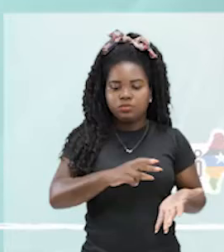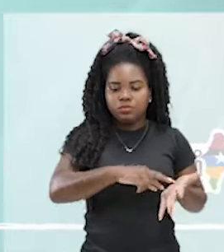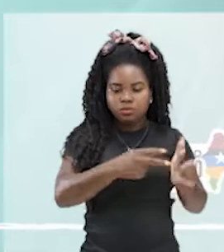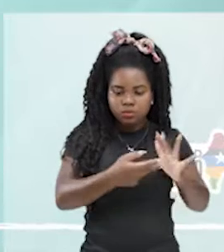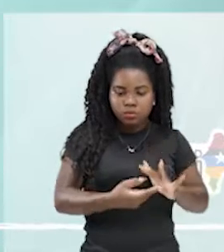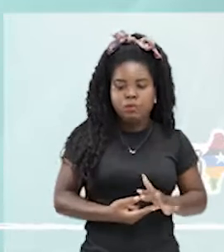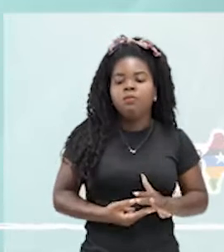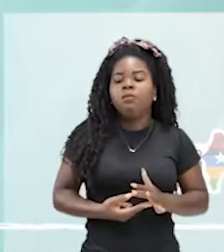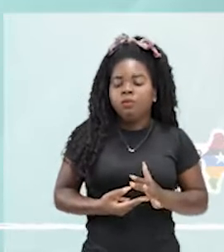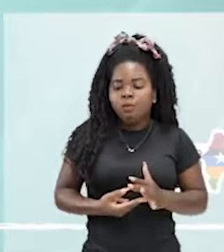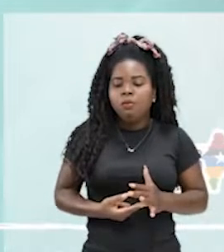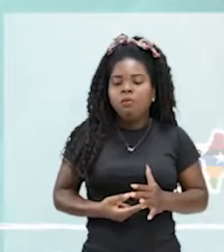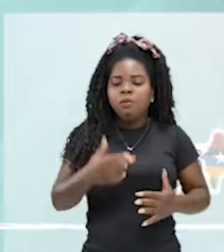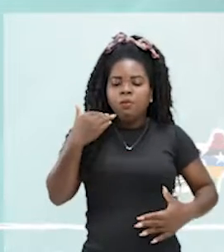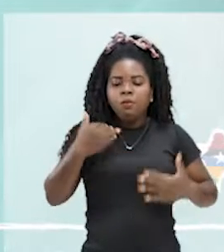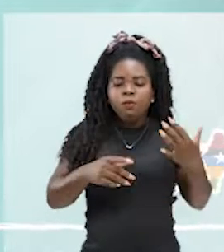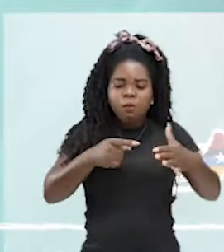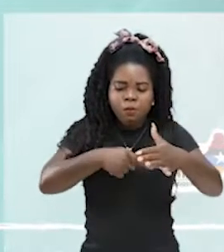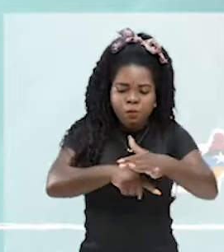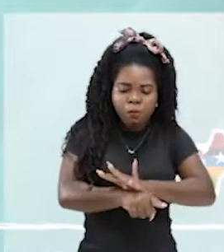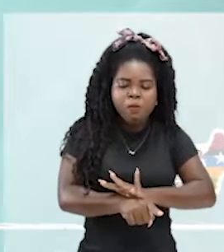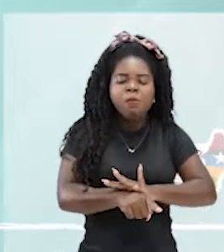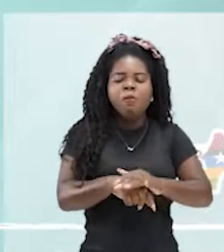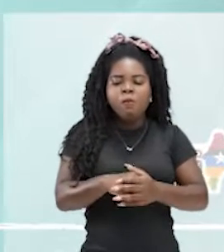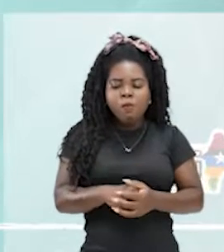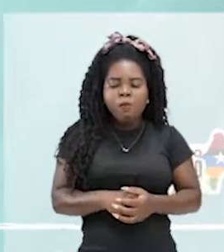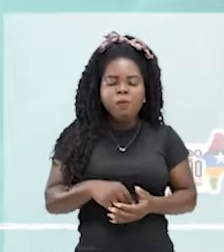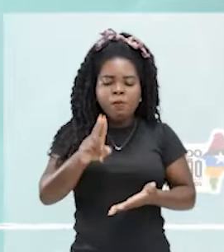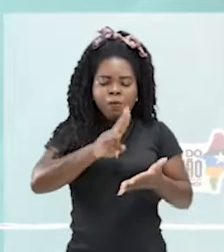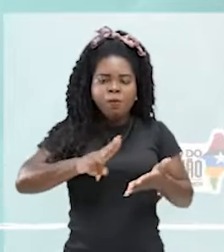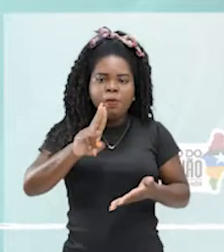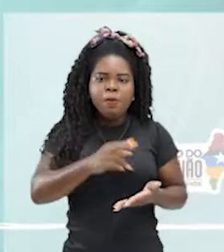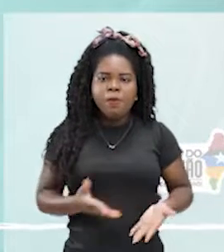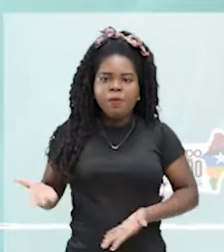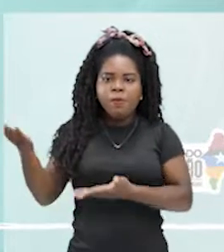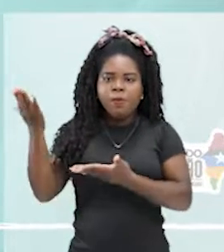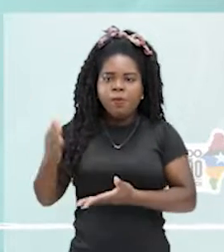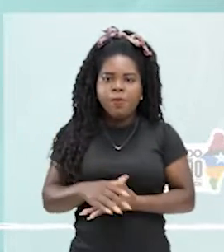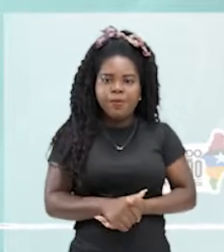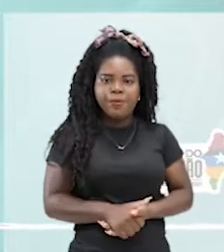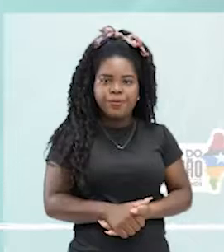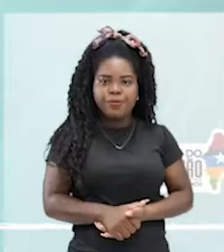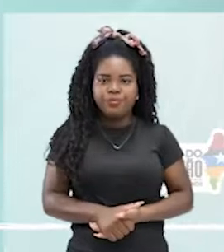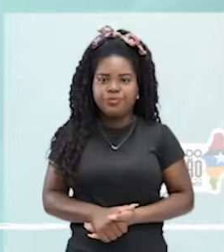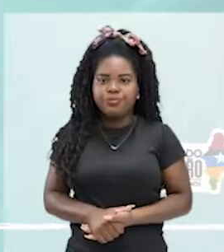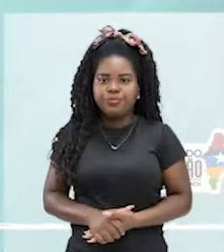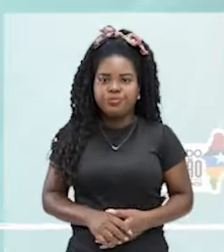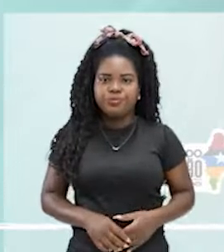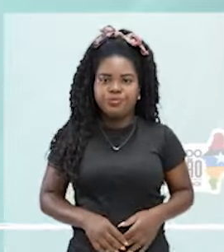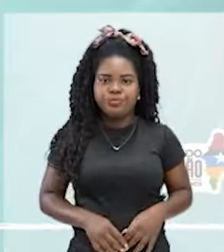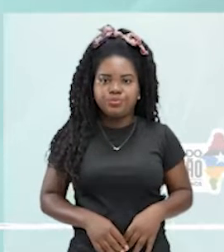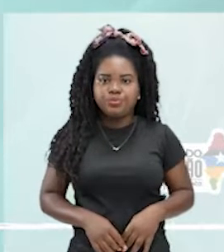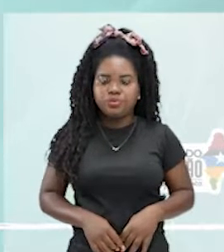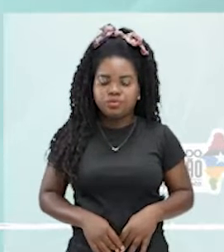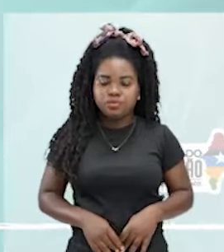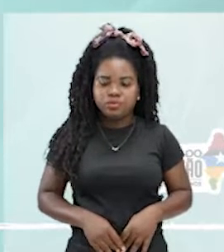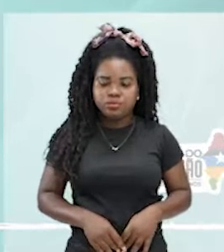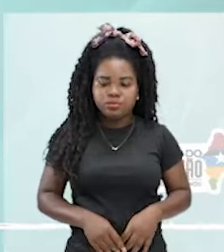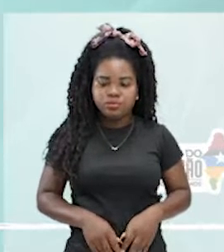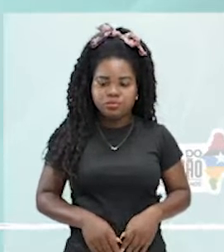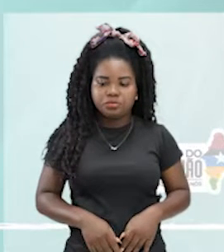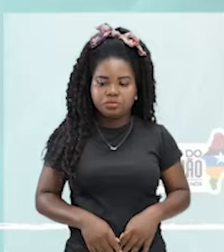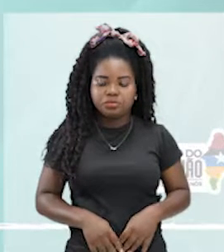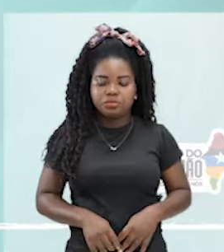a linguagem codificada em movimentos e ritmos, e a verdade, que é a naturalidade dessas entonações, tem que ser,